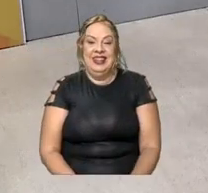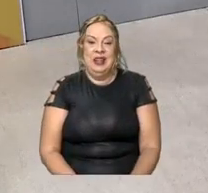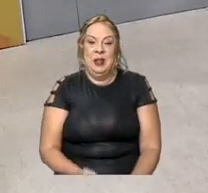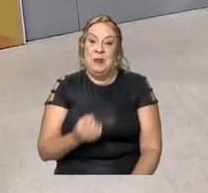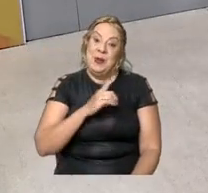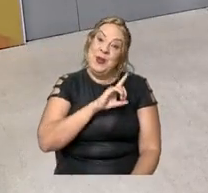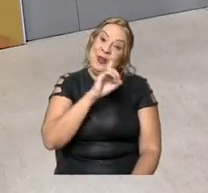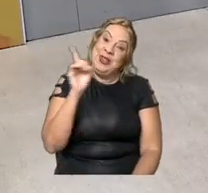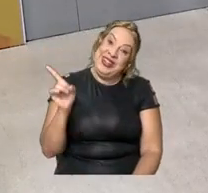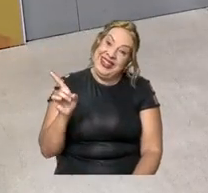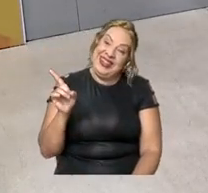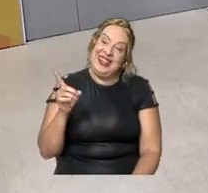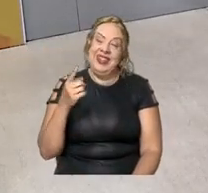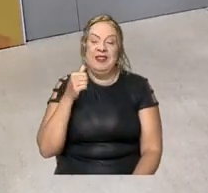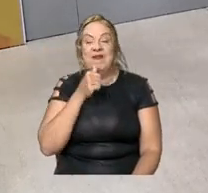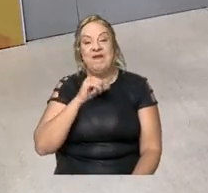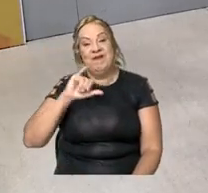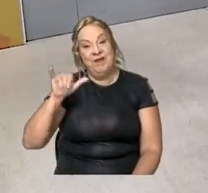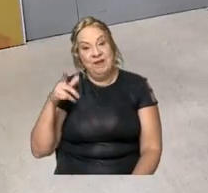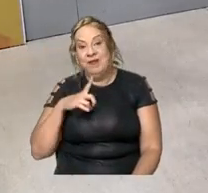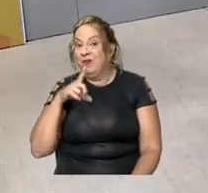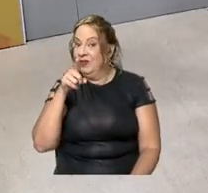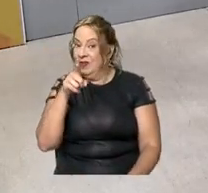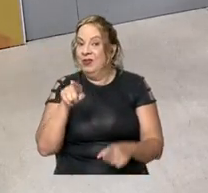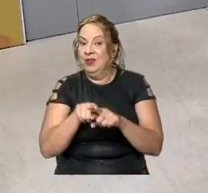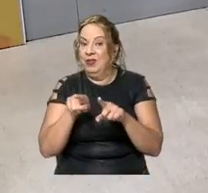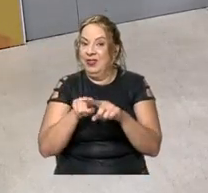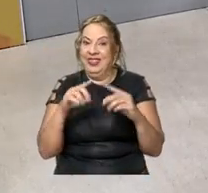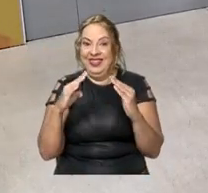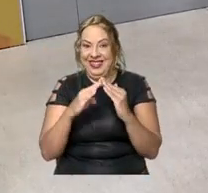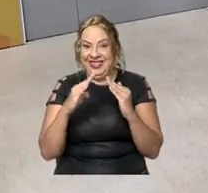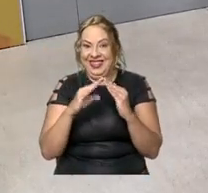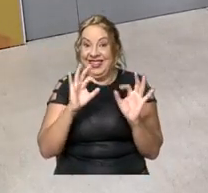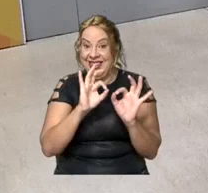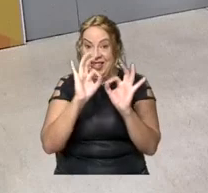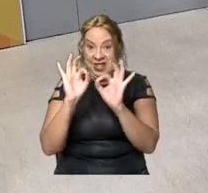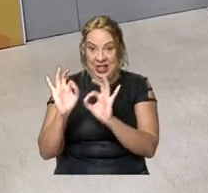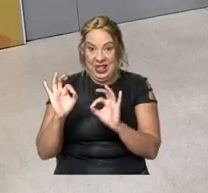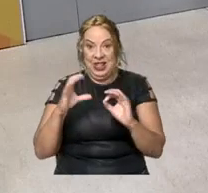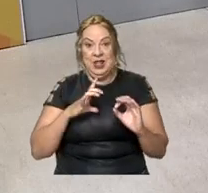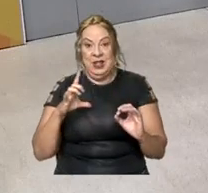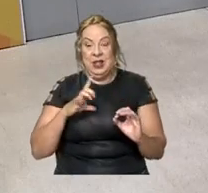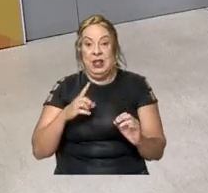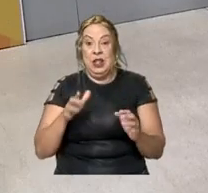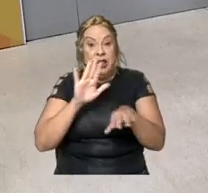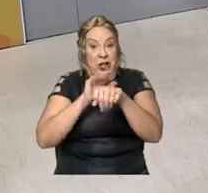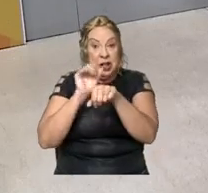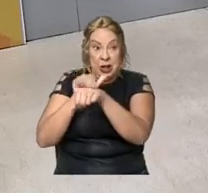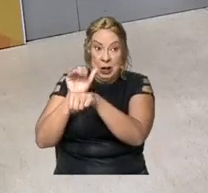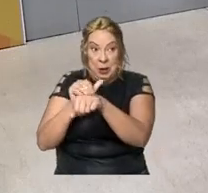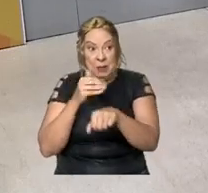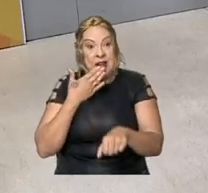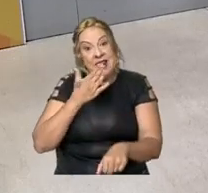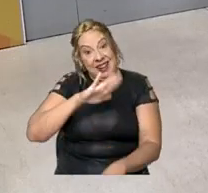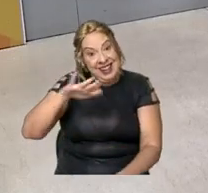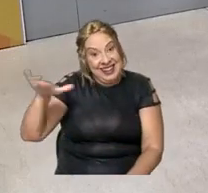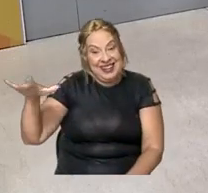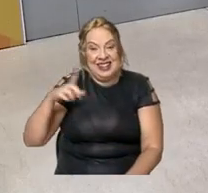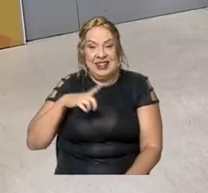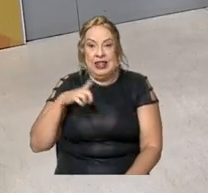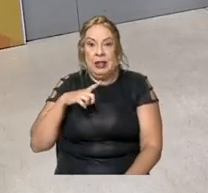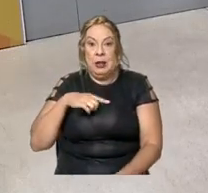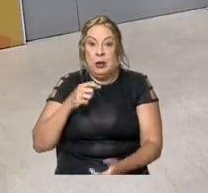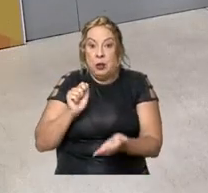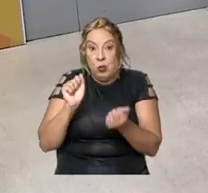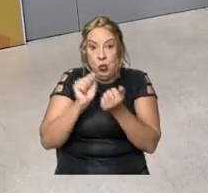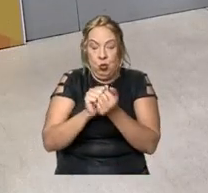Bom demais, gente. Bom dia, Jaque. Bom dia para você que está em casa assistindo o nosso Cajucap. Já chama a criançada para ir marcando junto com você aí o seu